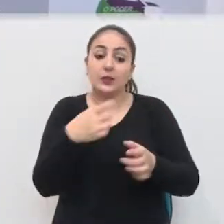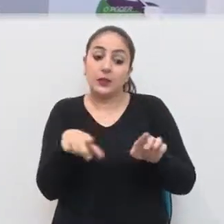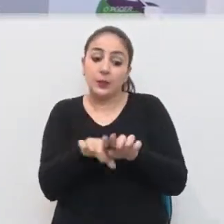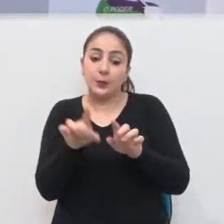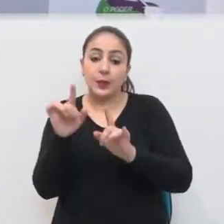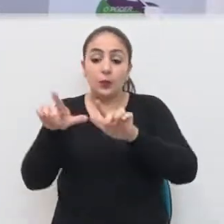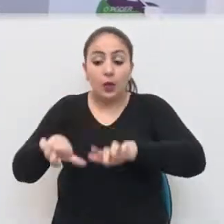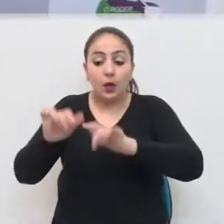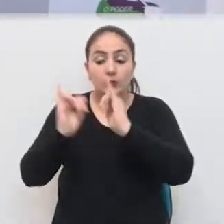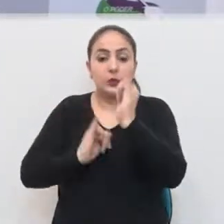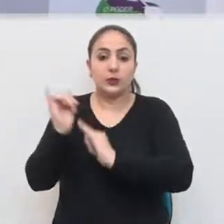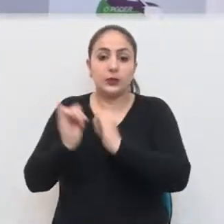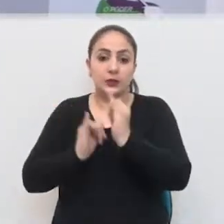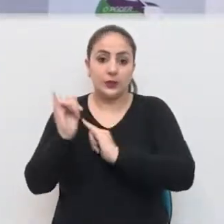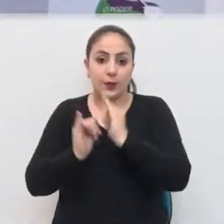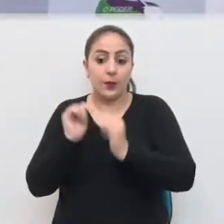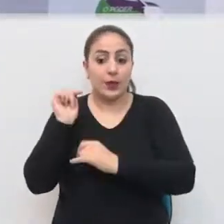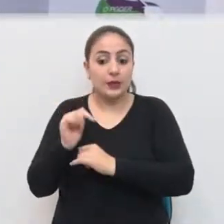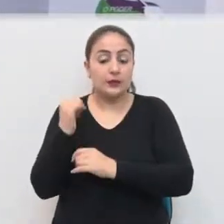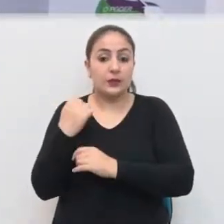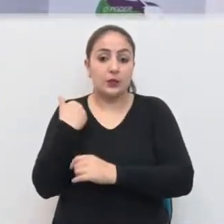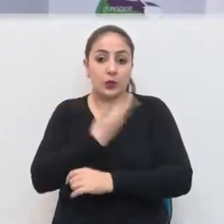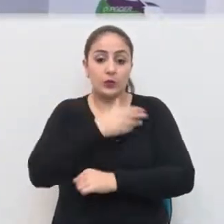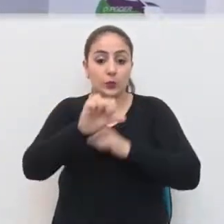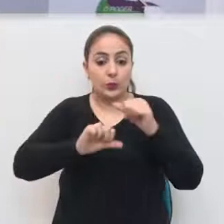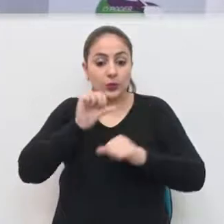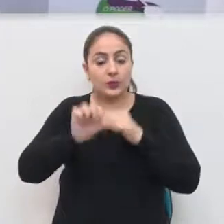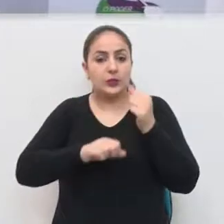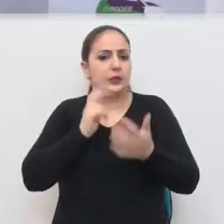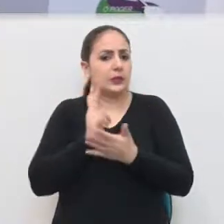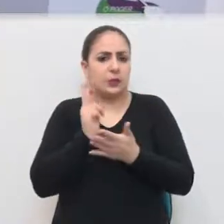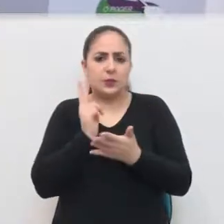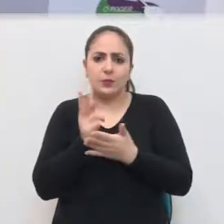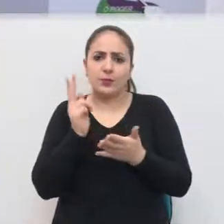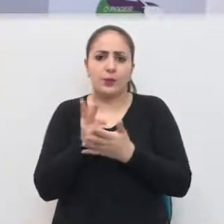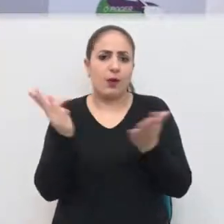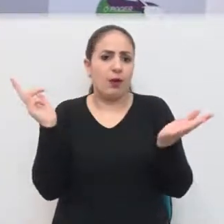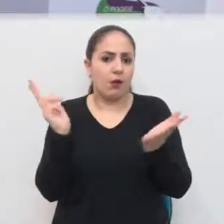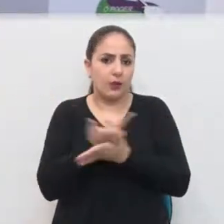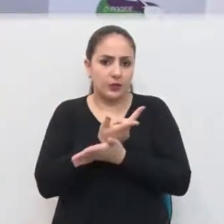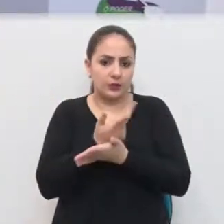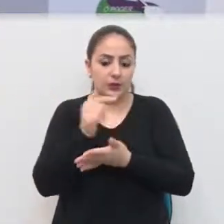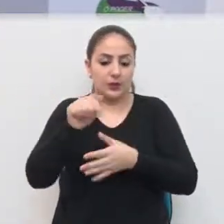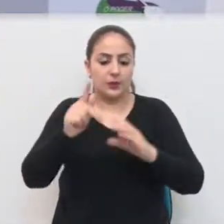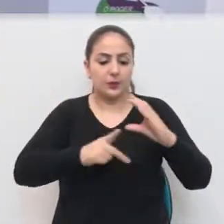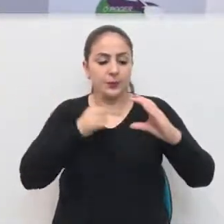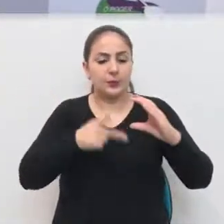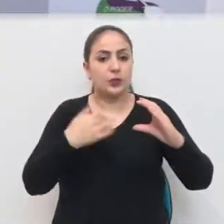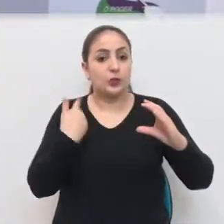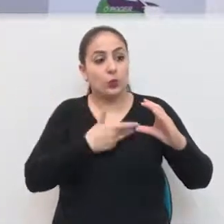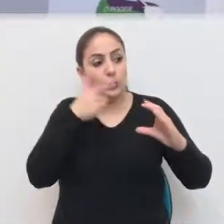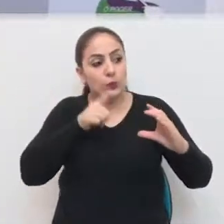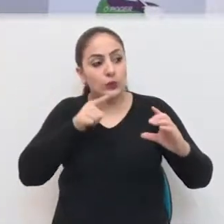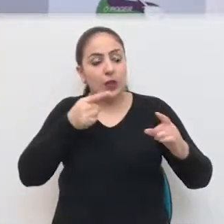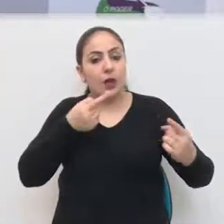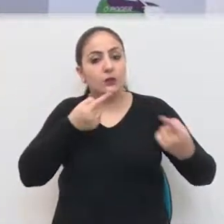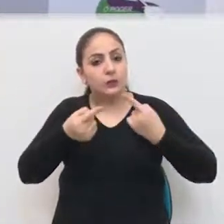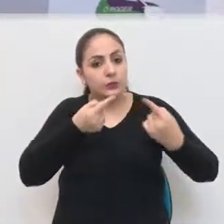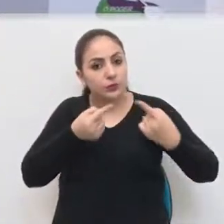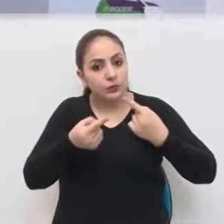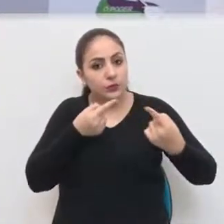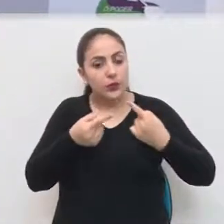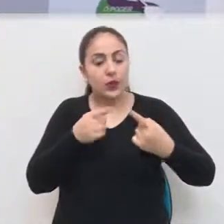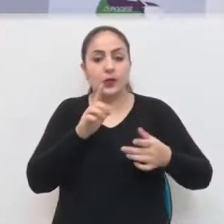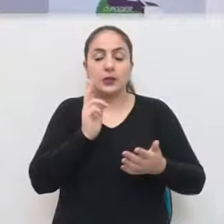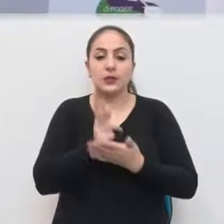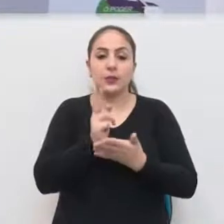ocupação industrial. Então essas são as alterações que frequentemente vêm para a Câmara de Vereadores para que nós possamos debater.